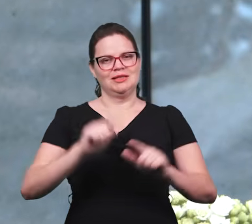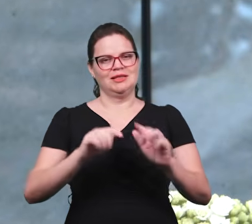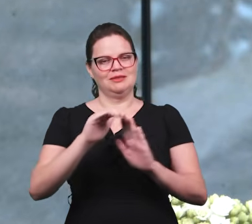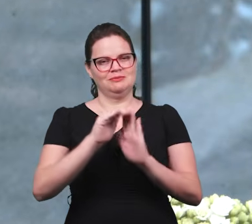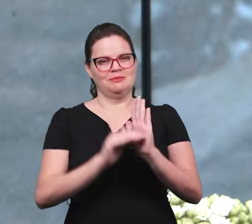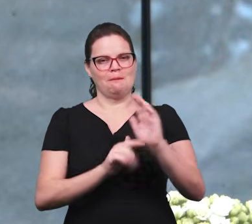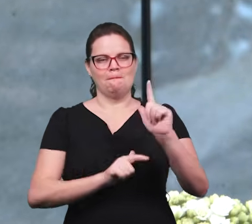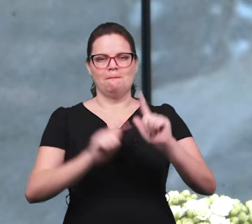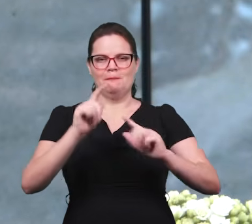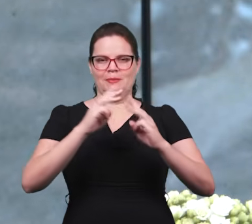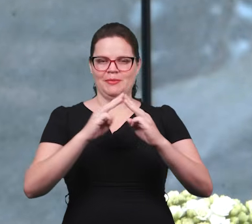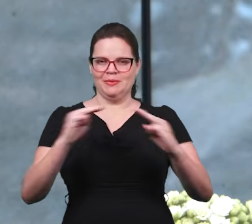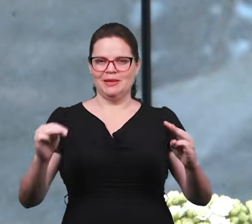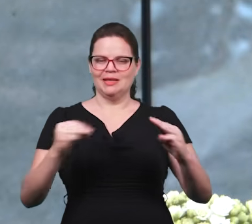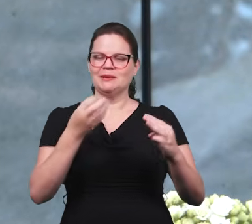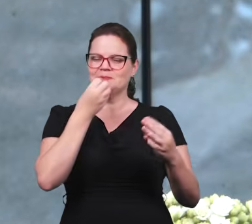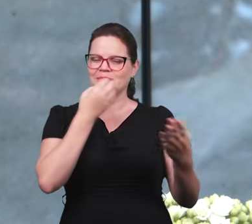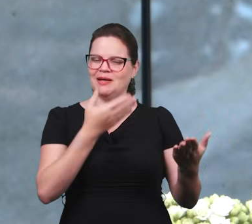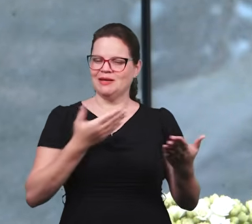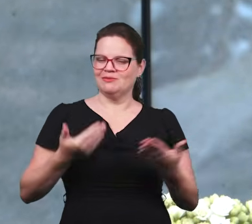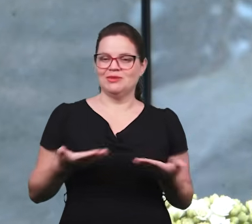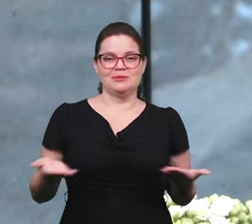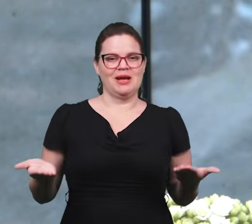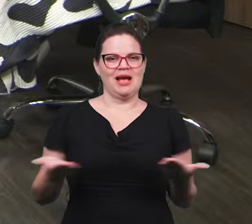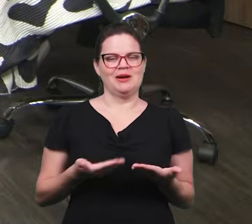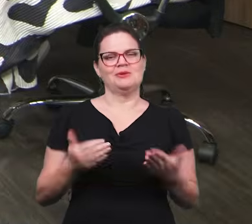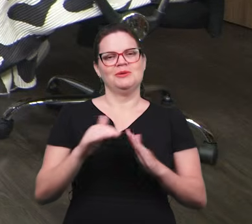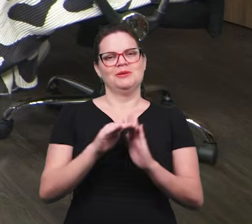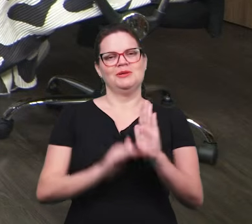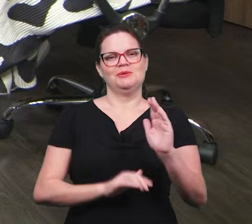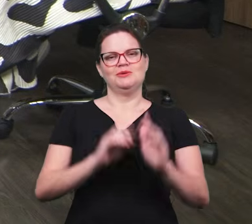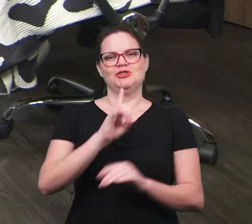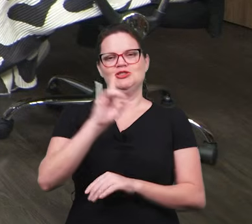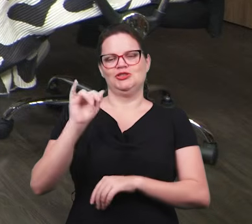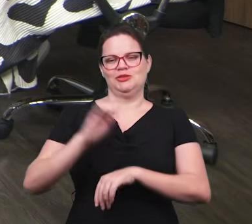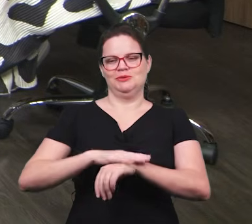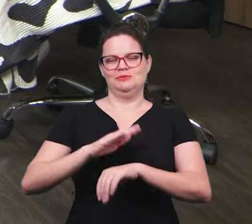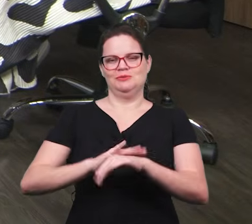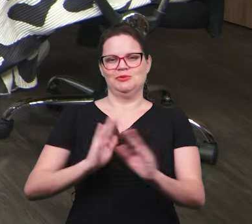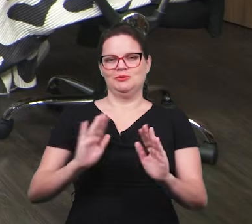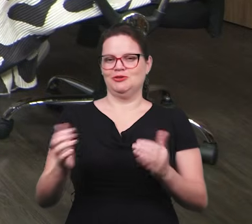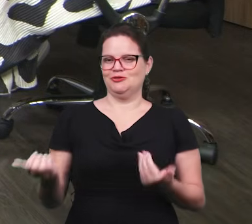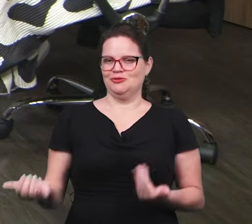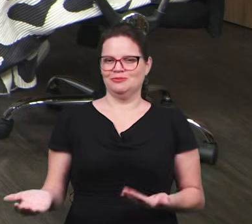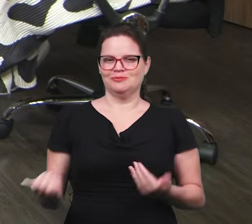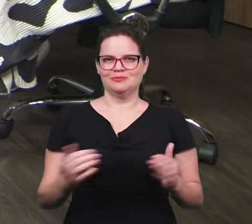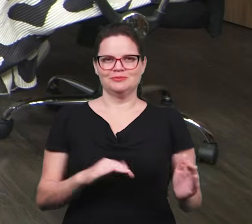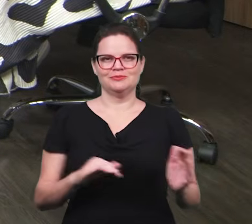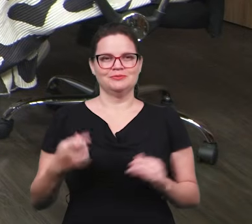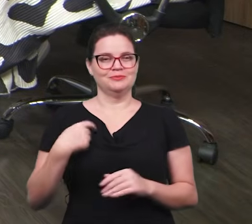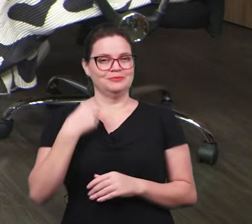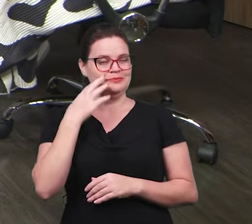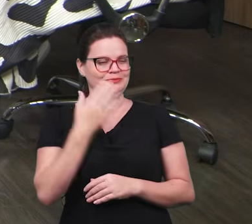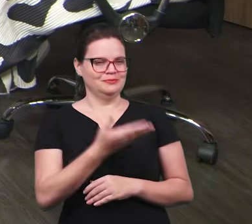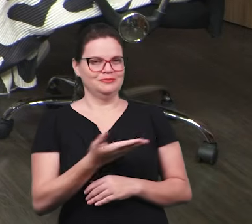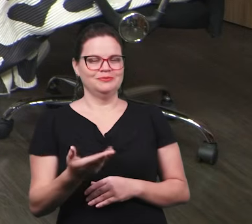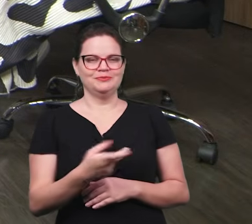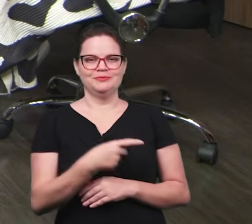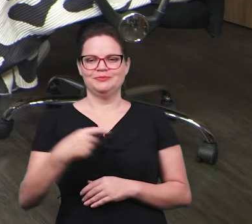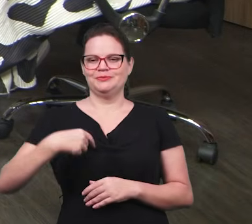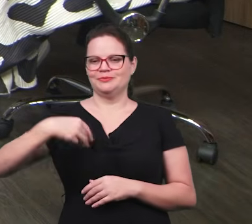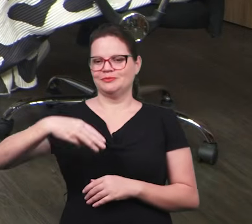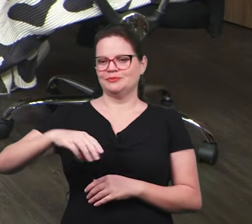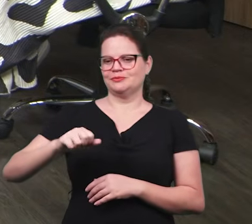Os Dias da Minha Mocidade. Vamos lá? Vamos ver quem está no estúdio hoje? Está aqui nessa câmera, está aqui o meu querido companheiro, pastor Mário